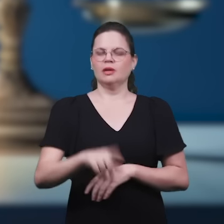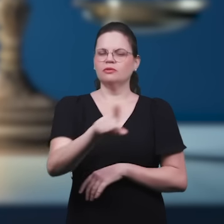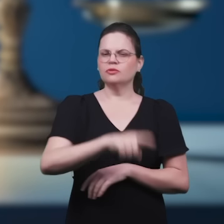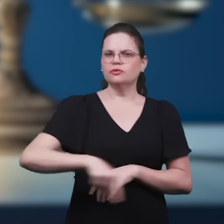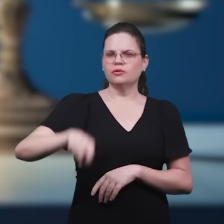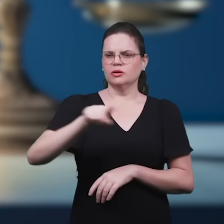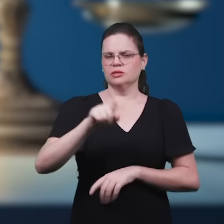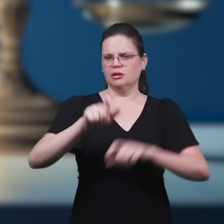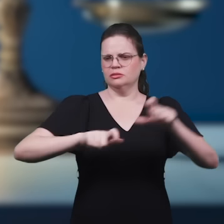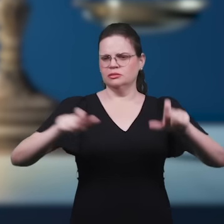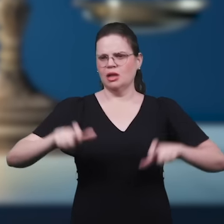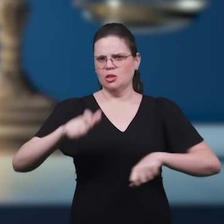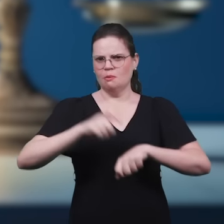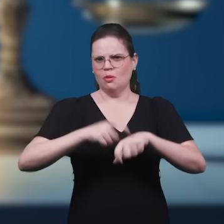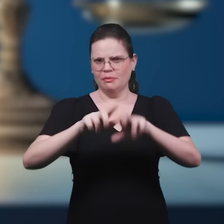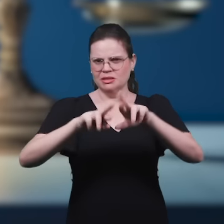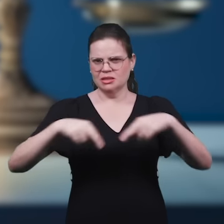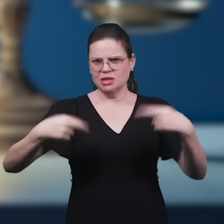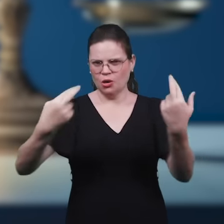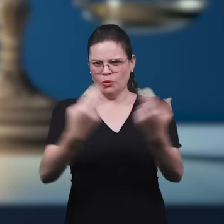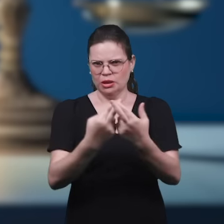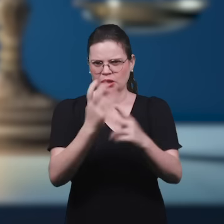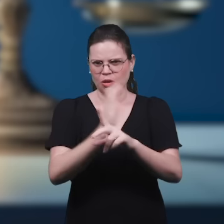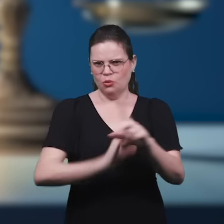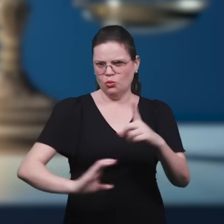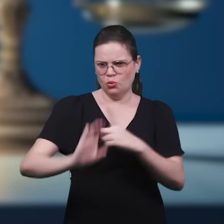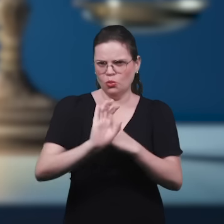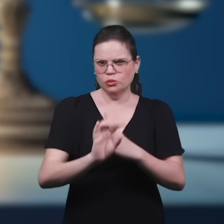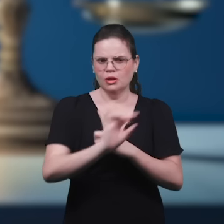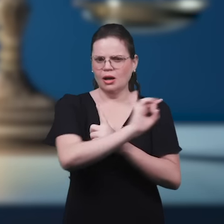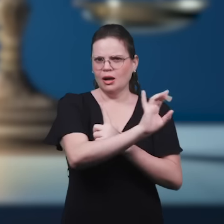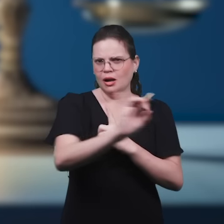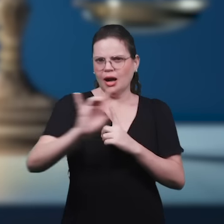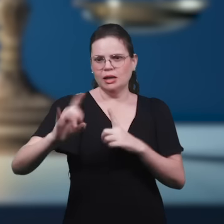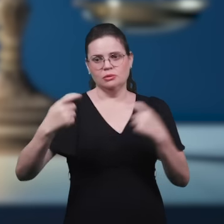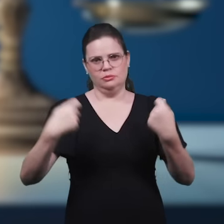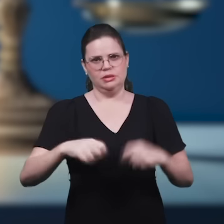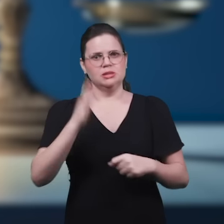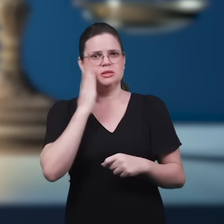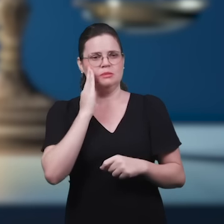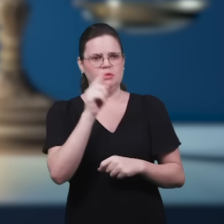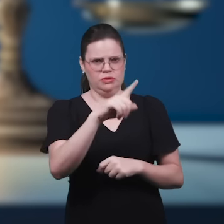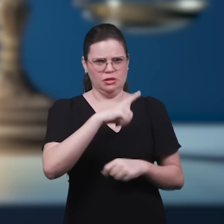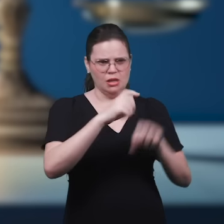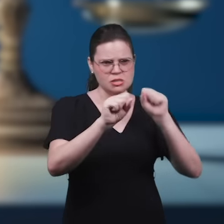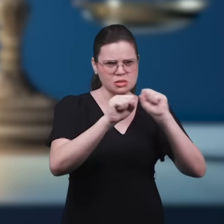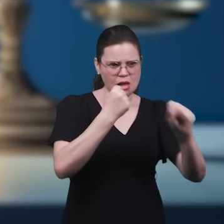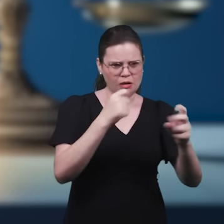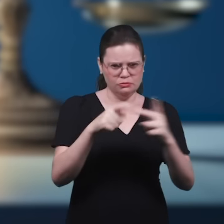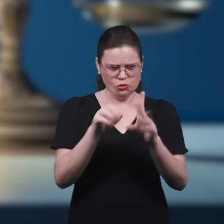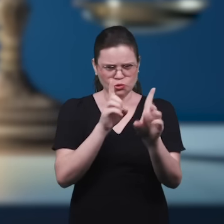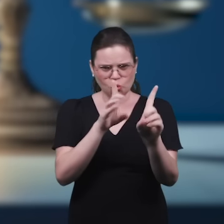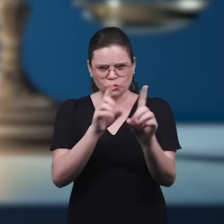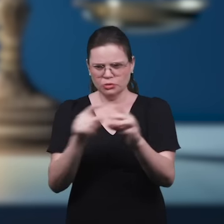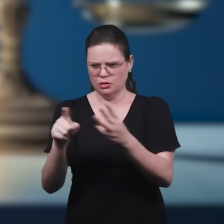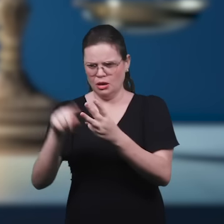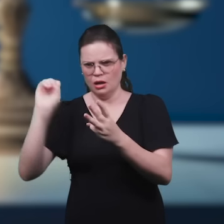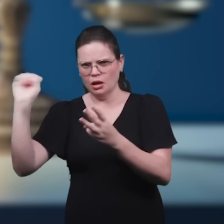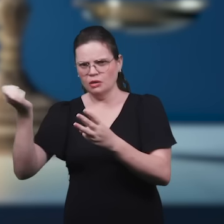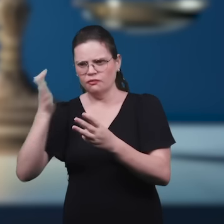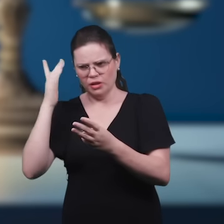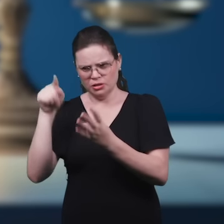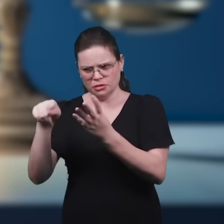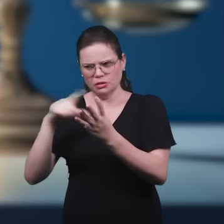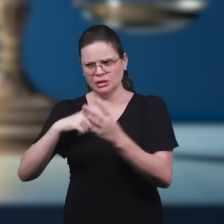pois, irmãos? Quando vos ajuntais, cada um de vós tem salmo, tem doutrina, tem